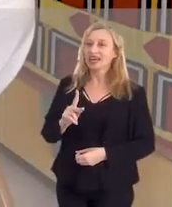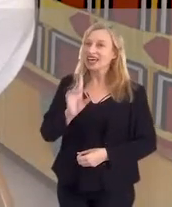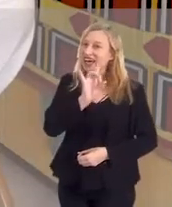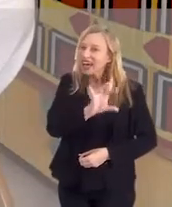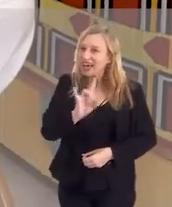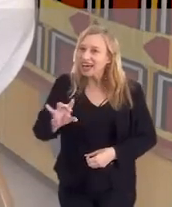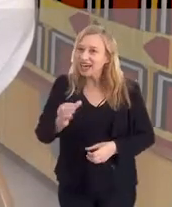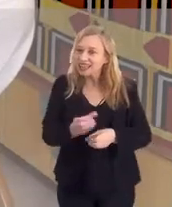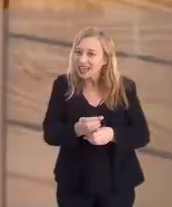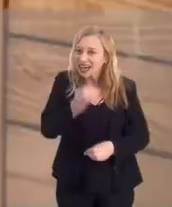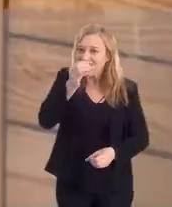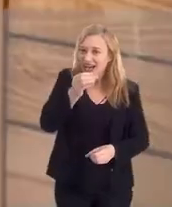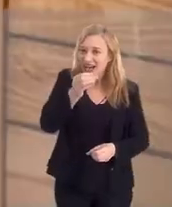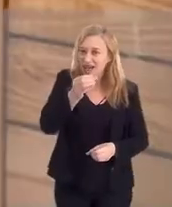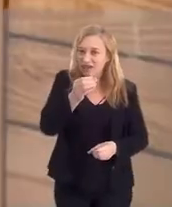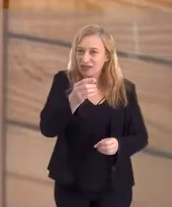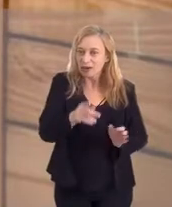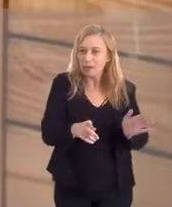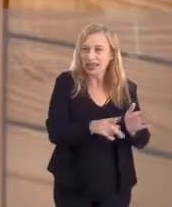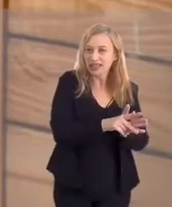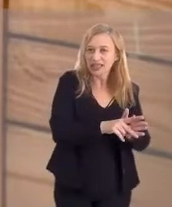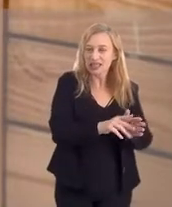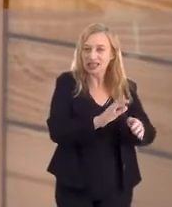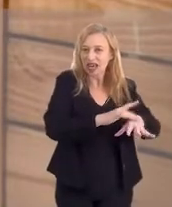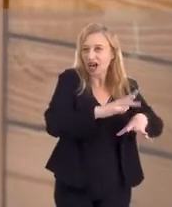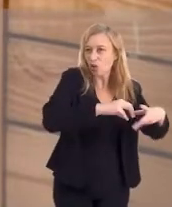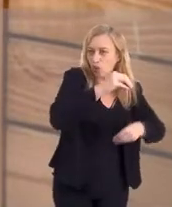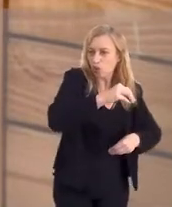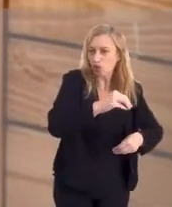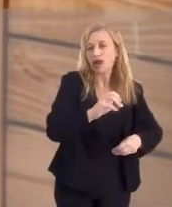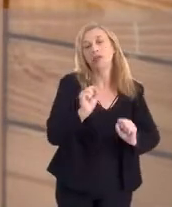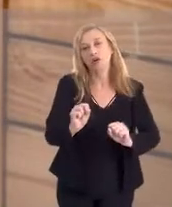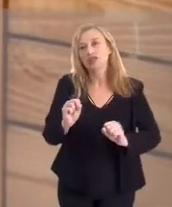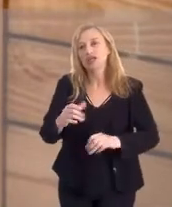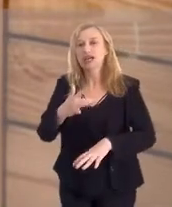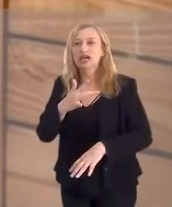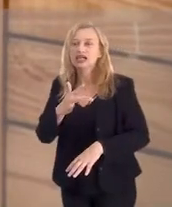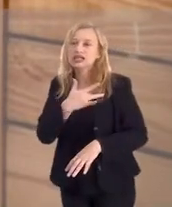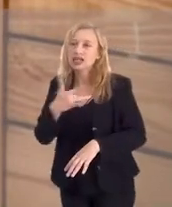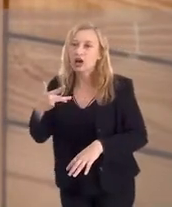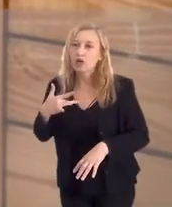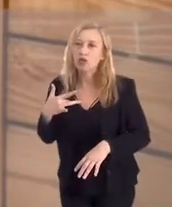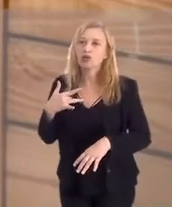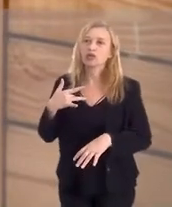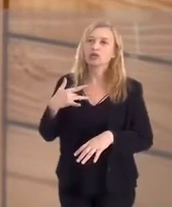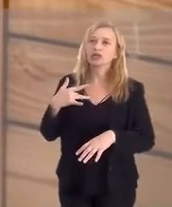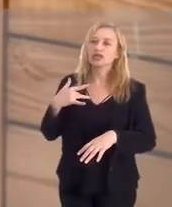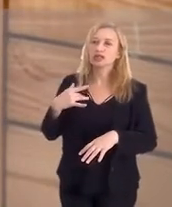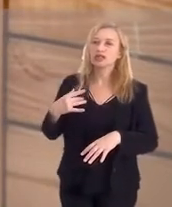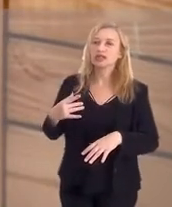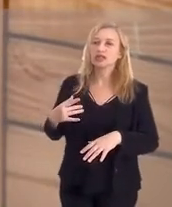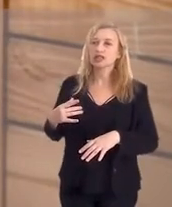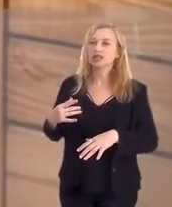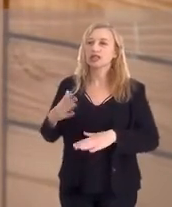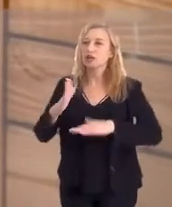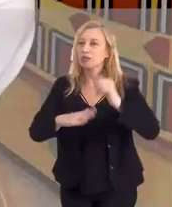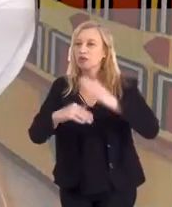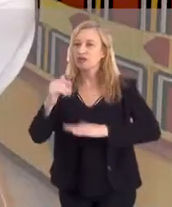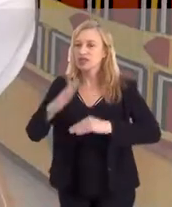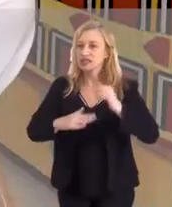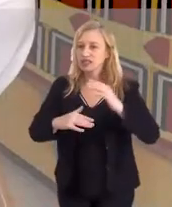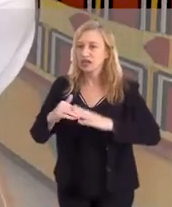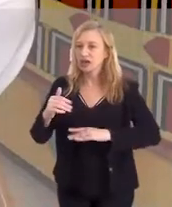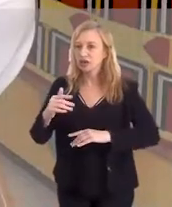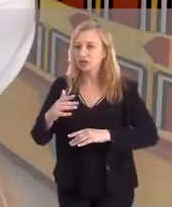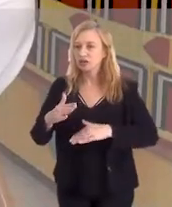então cada garrafa de Jurema é para uma coisa. Pode ser para cura, para saúde, para prosperidade, para vida. Cada uma.